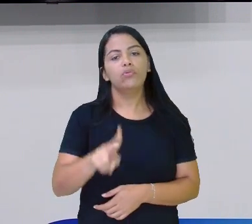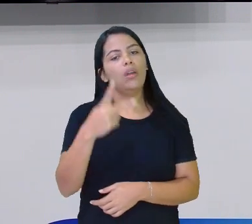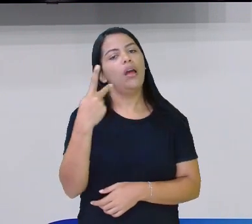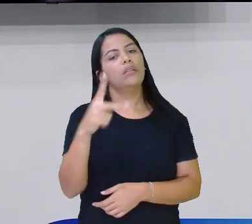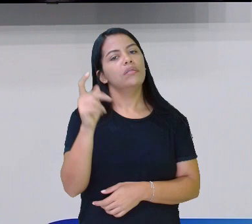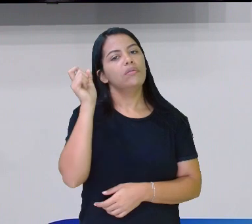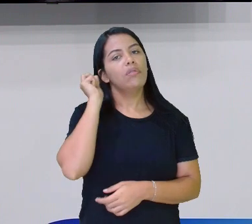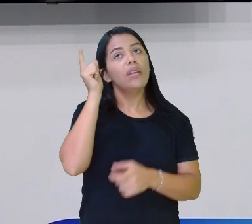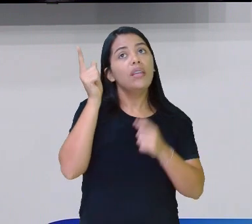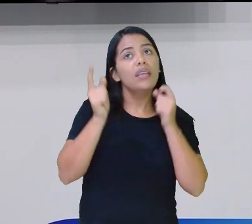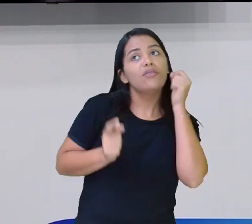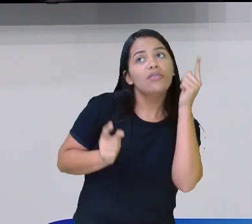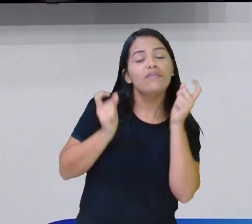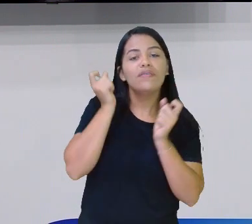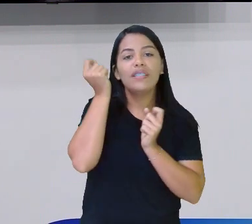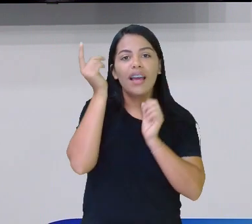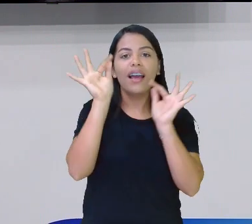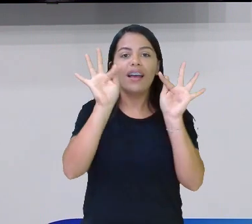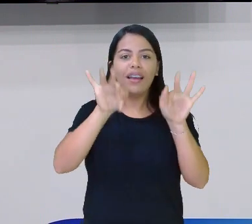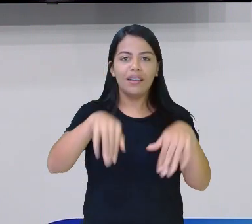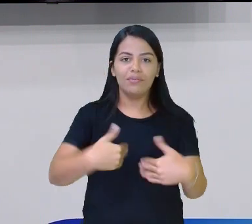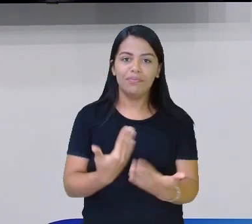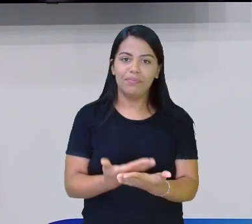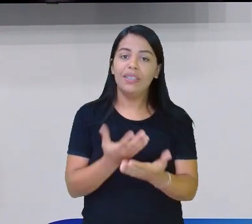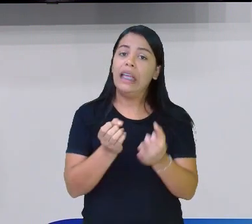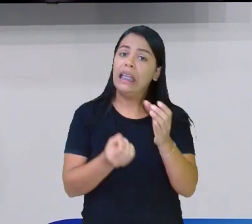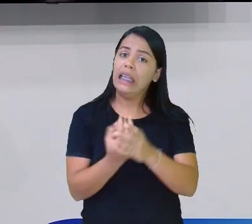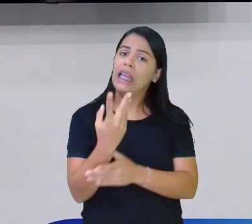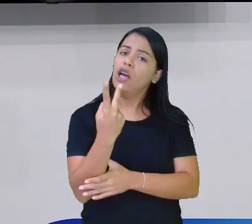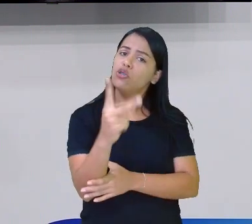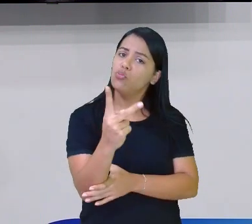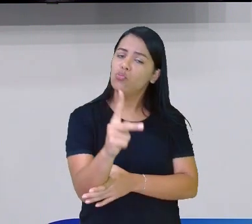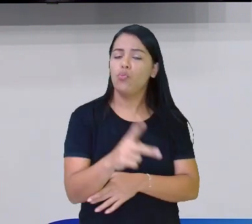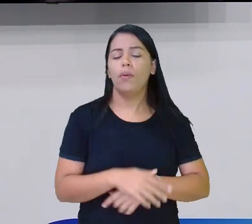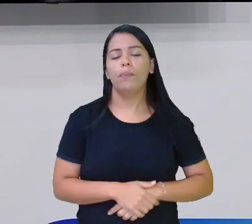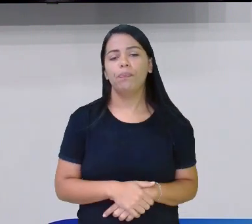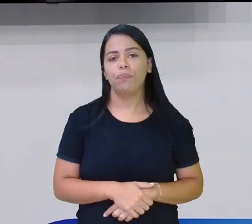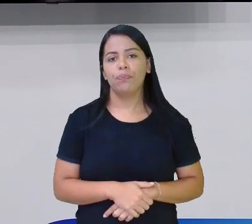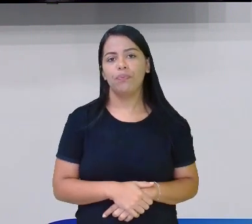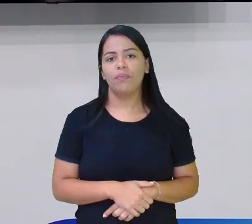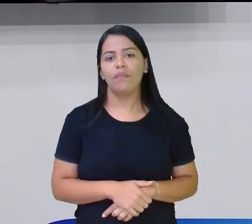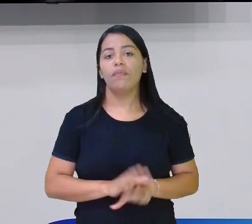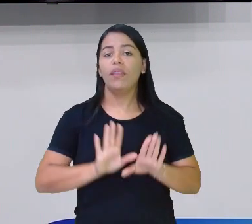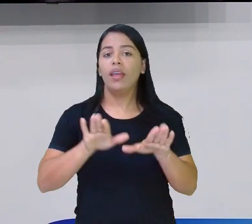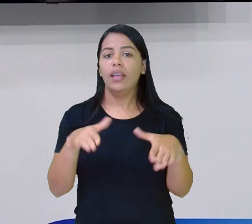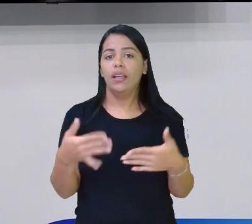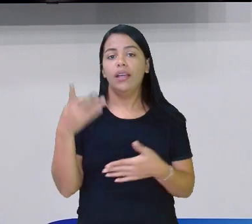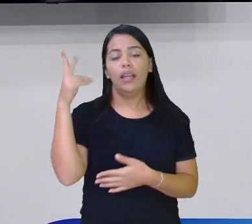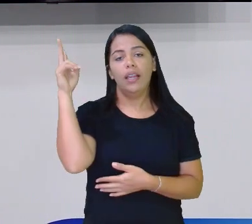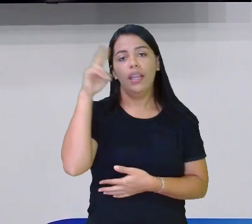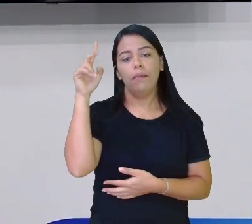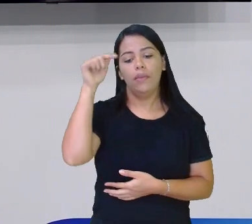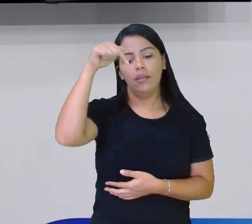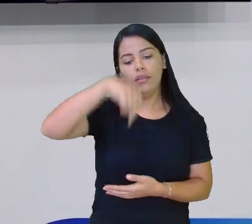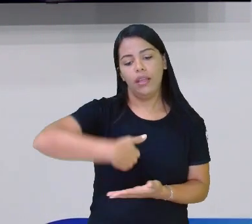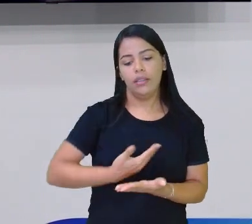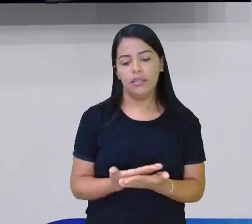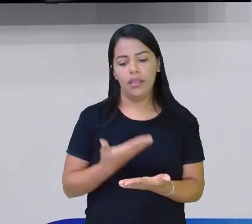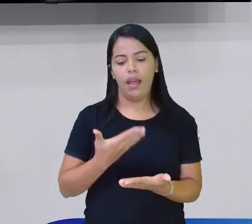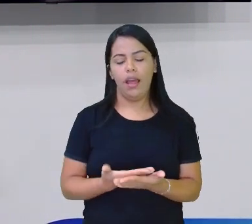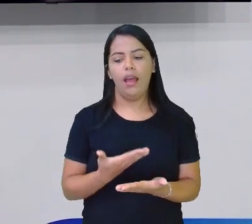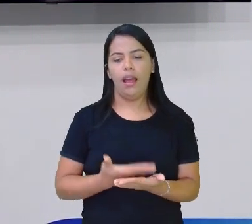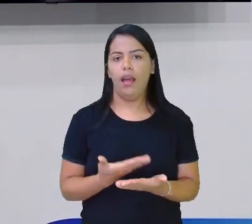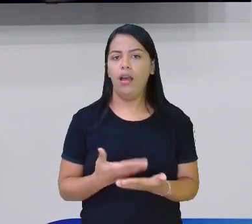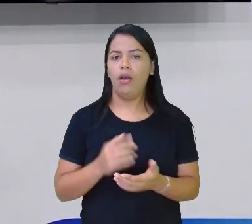criatividade após a aula e criar a sua própria tirinha com as nossas dicas. Lembrando que essa aula está andando aí